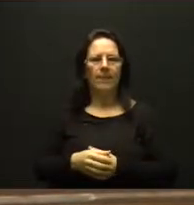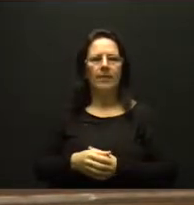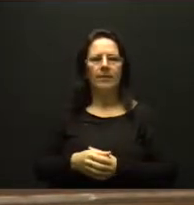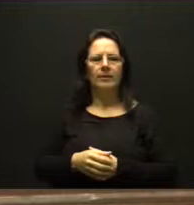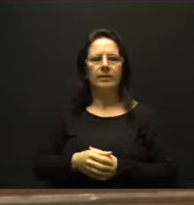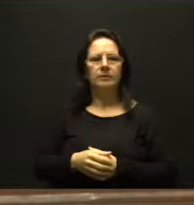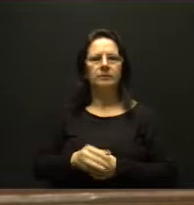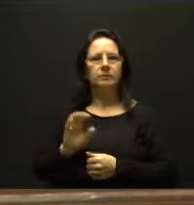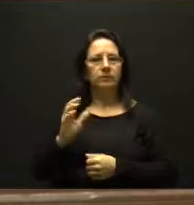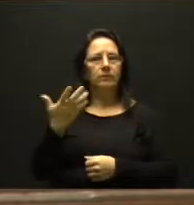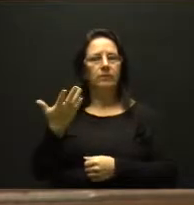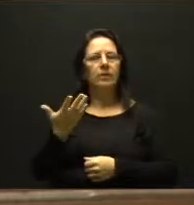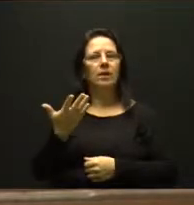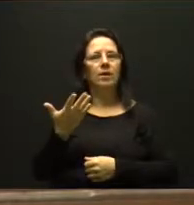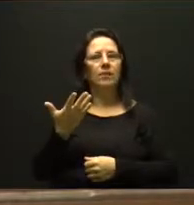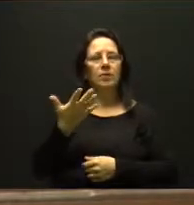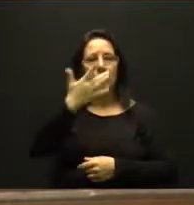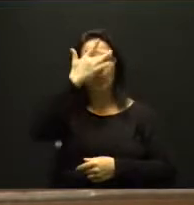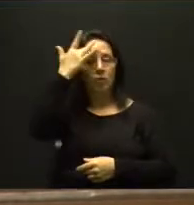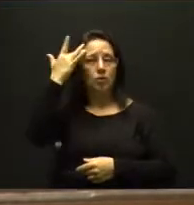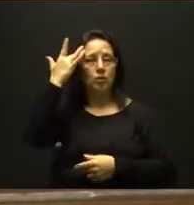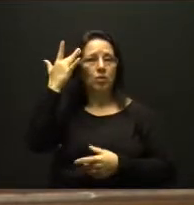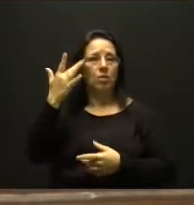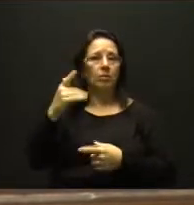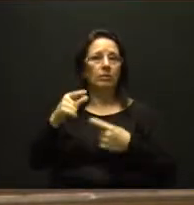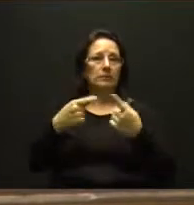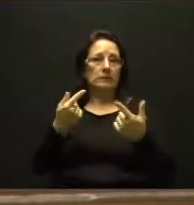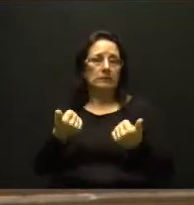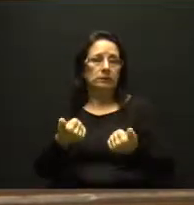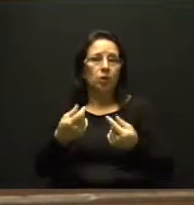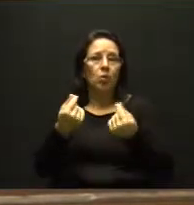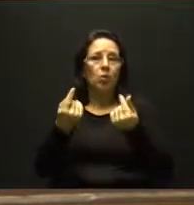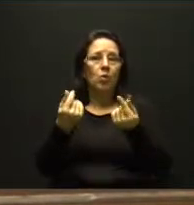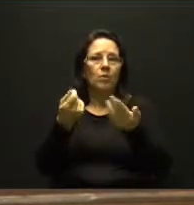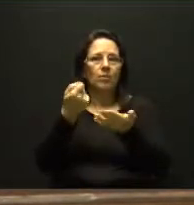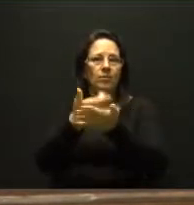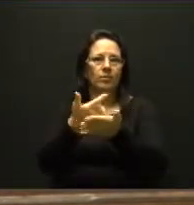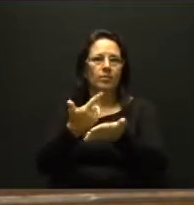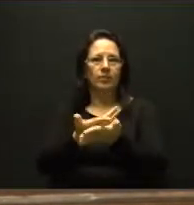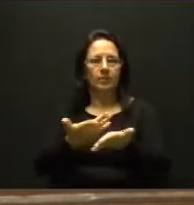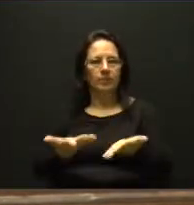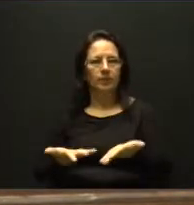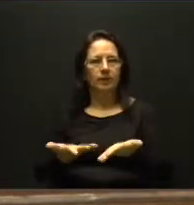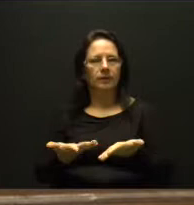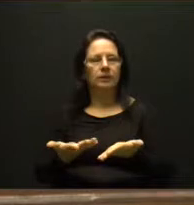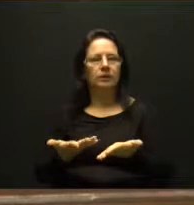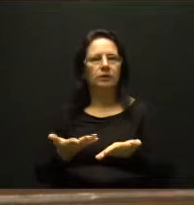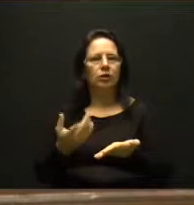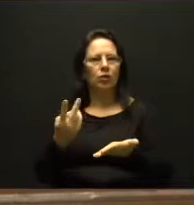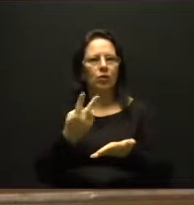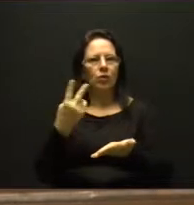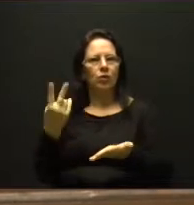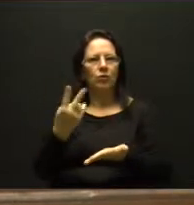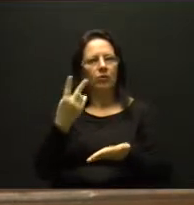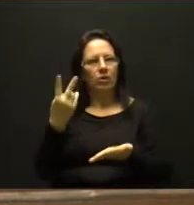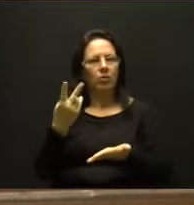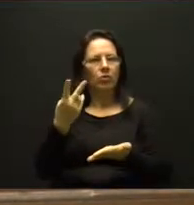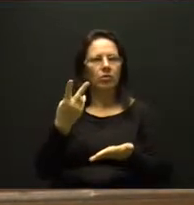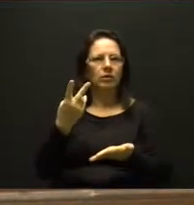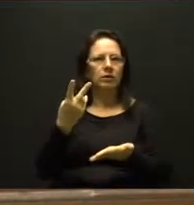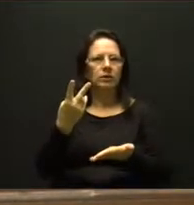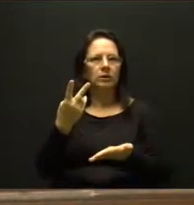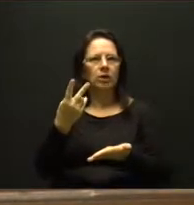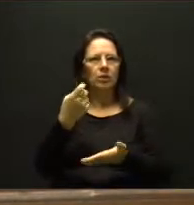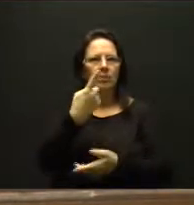anos de repente ela pode melhorar ou regrediu um pouco então chega o imposto em alguns municípios o valor de prestação